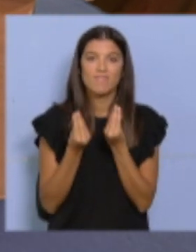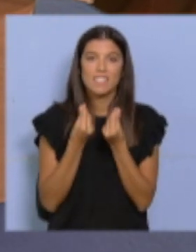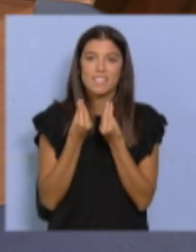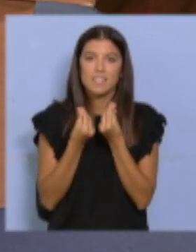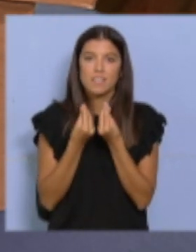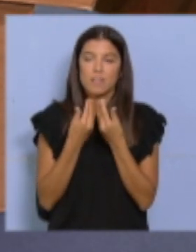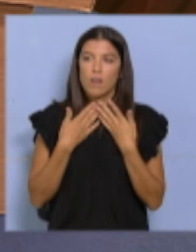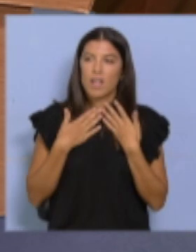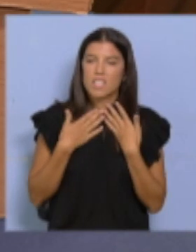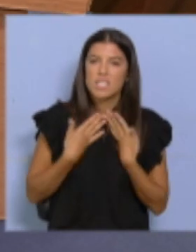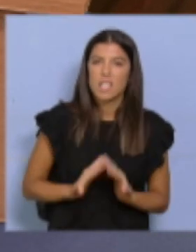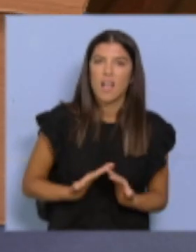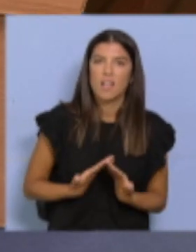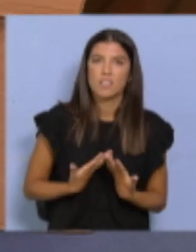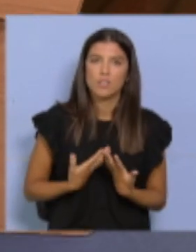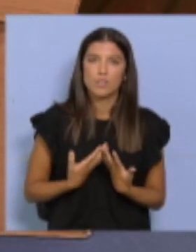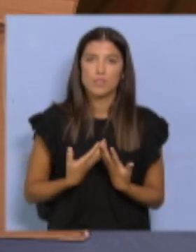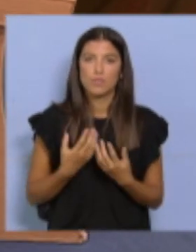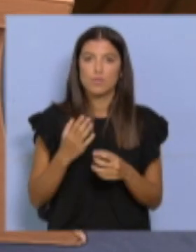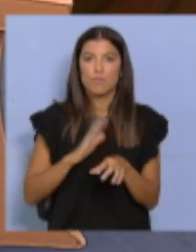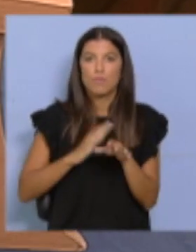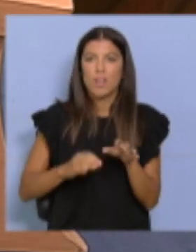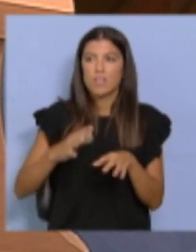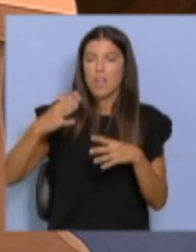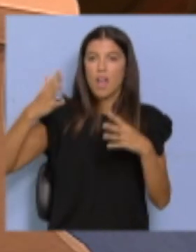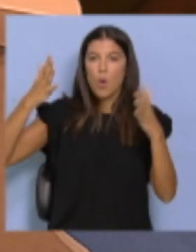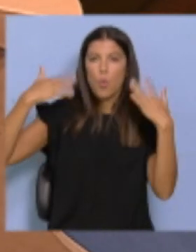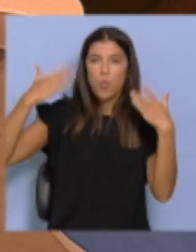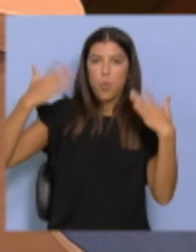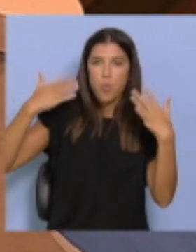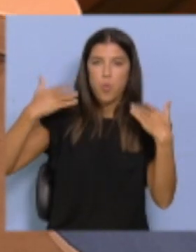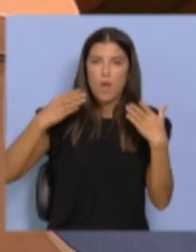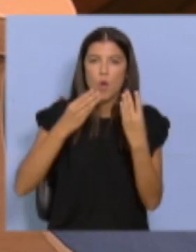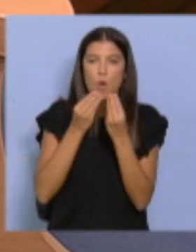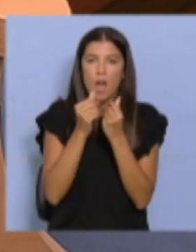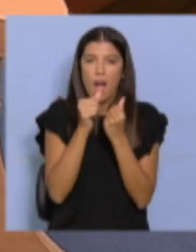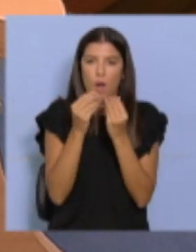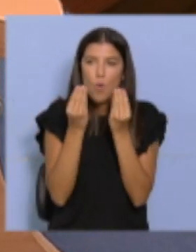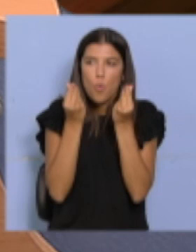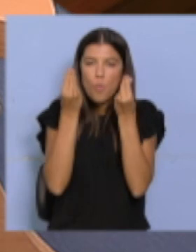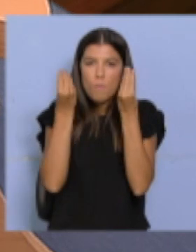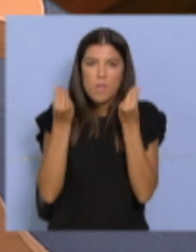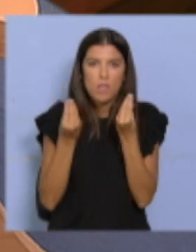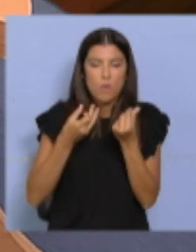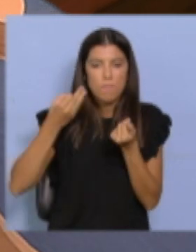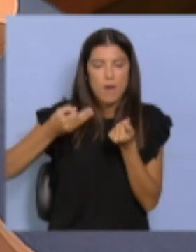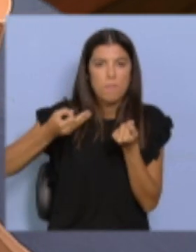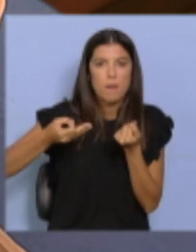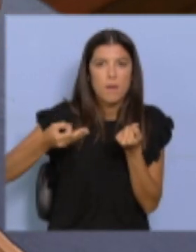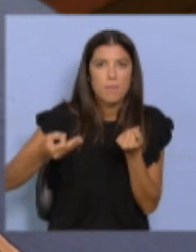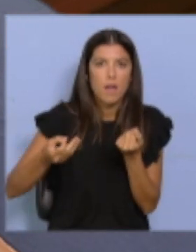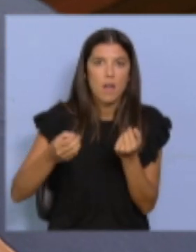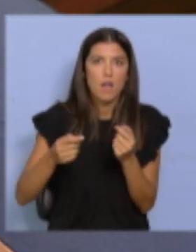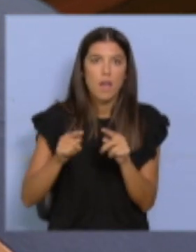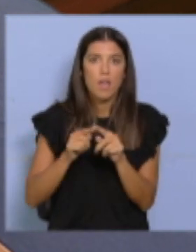muito cansaço por causa do clima, aquele calor quente, úmido, diariamente, em que parecia que nem